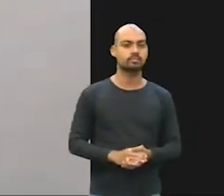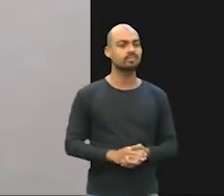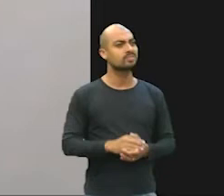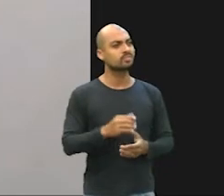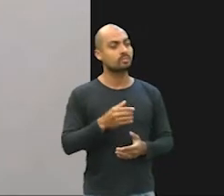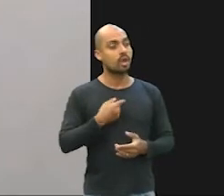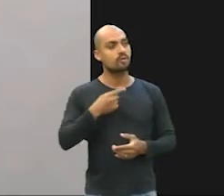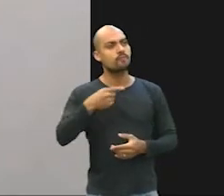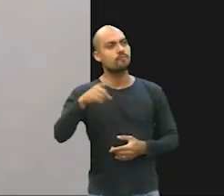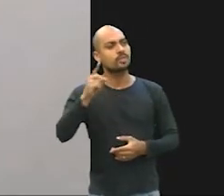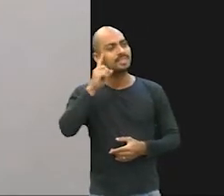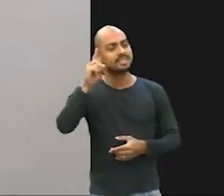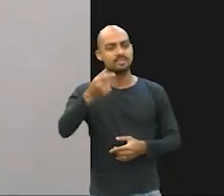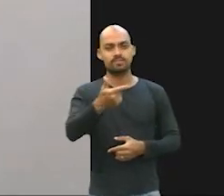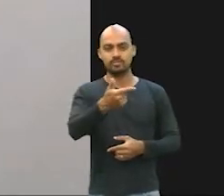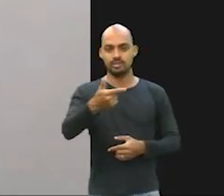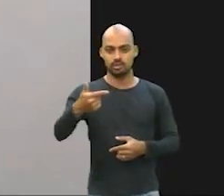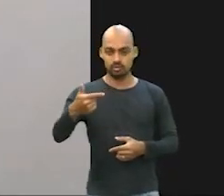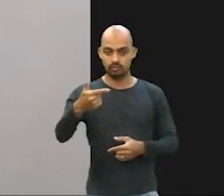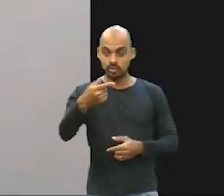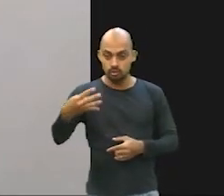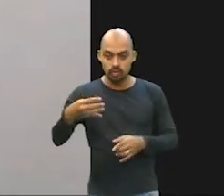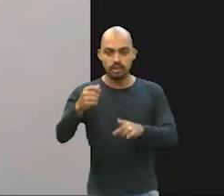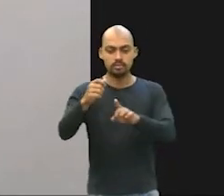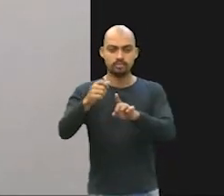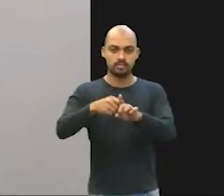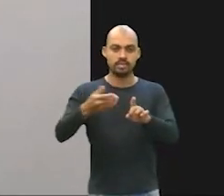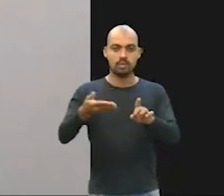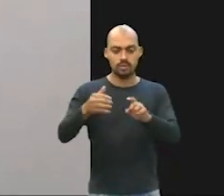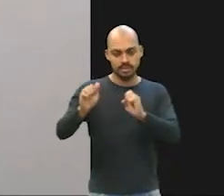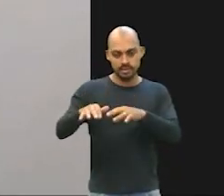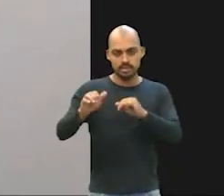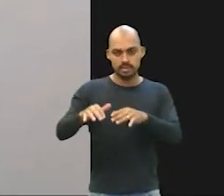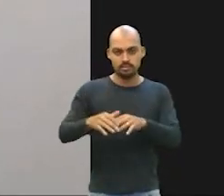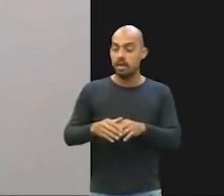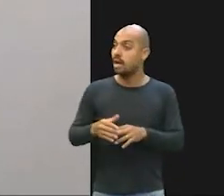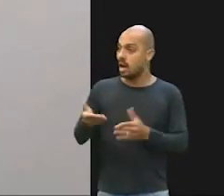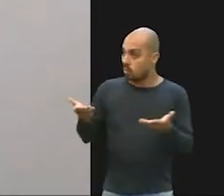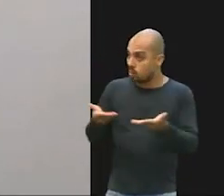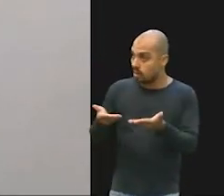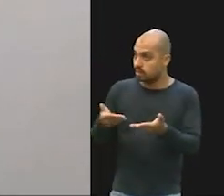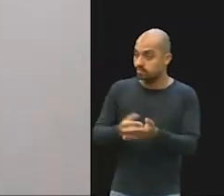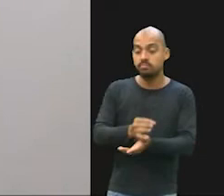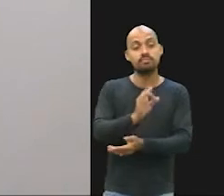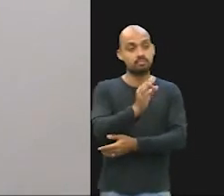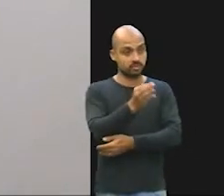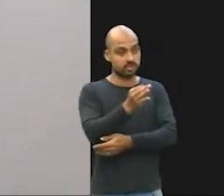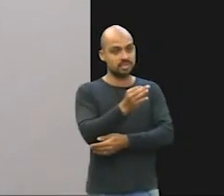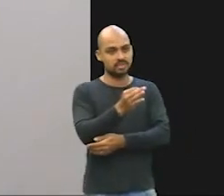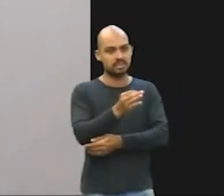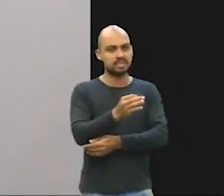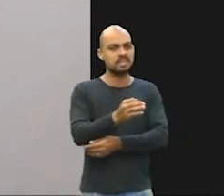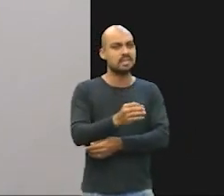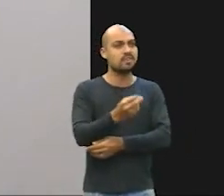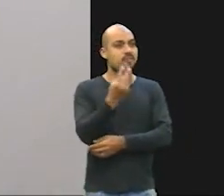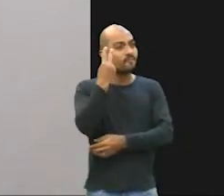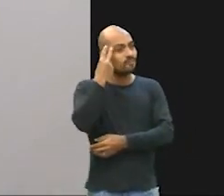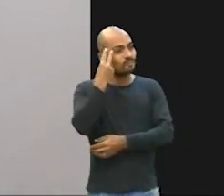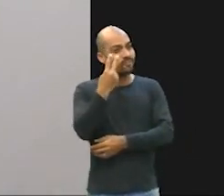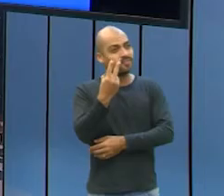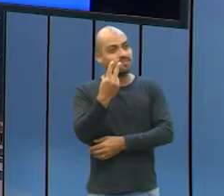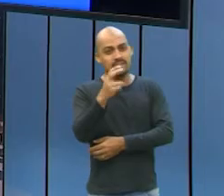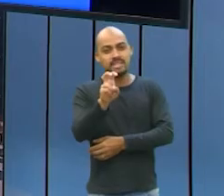Nós fomos dia 24 de setembro. Foi recente, então. Foi. E nós ficamos praticamente